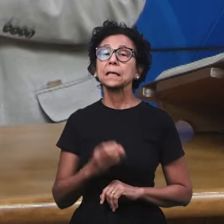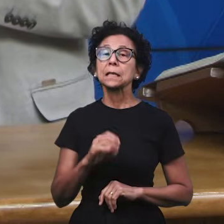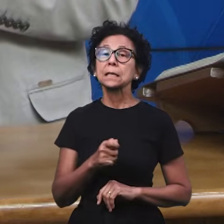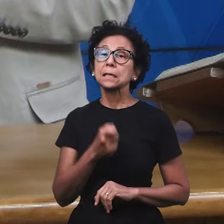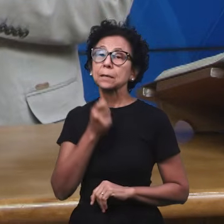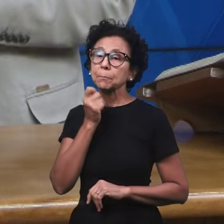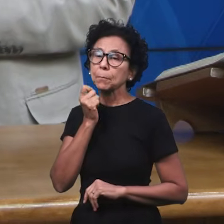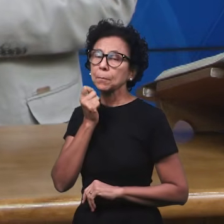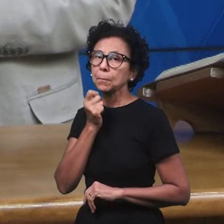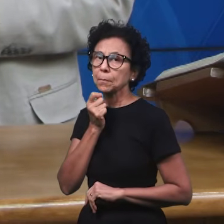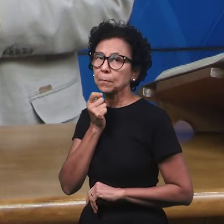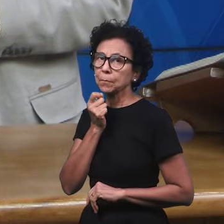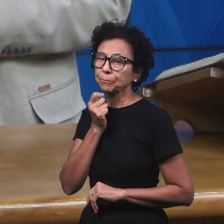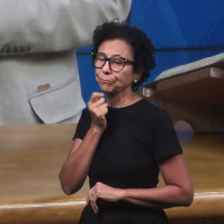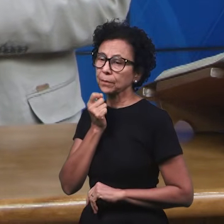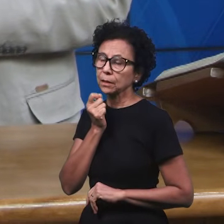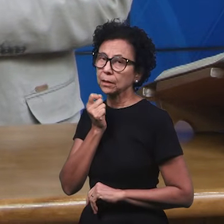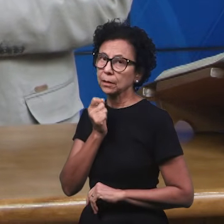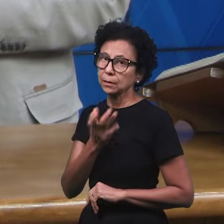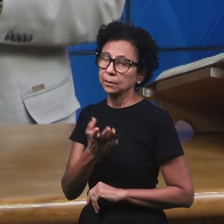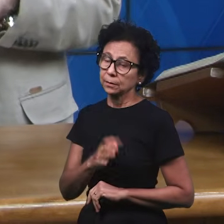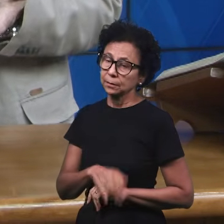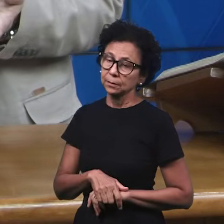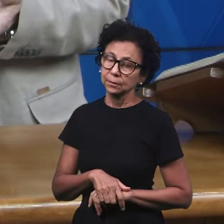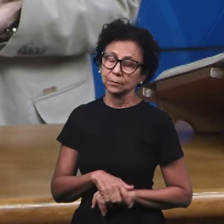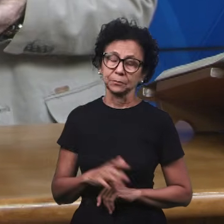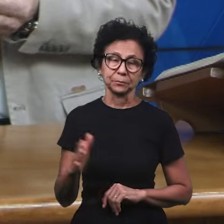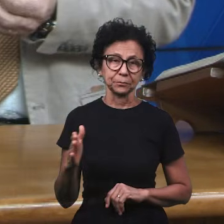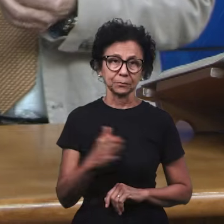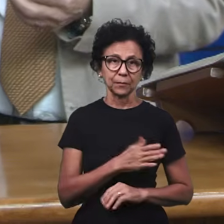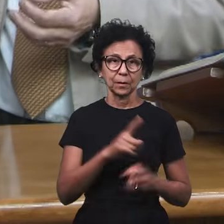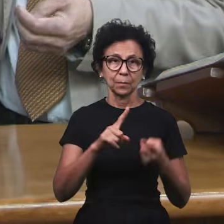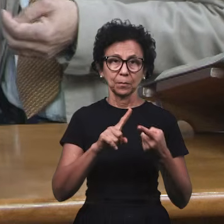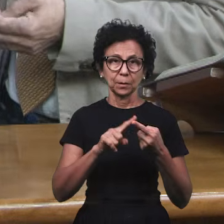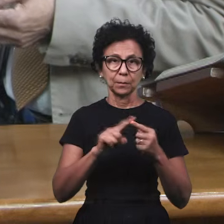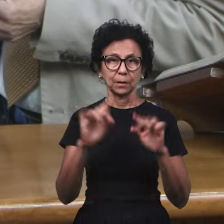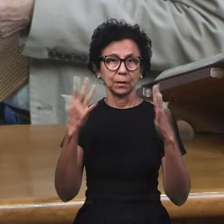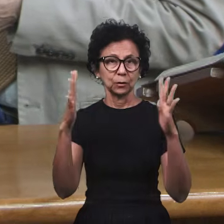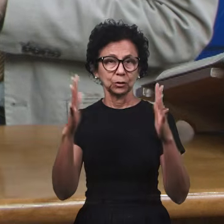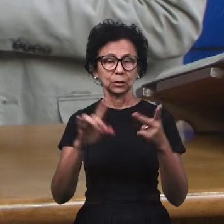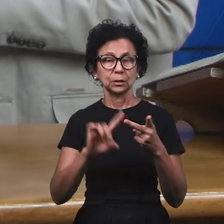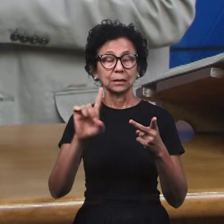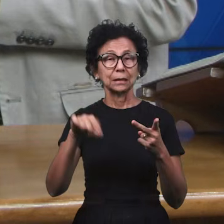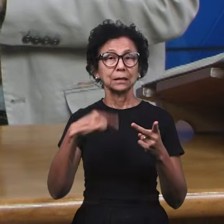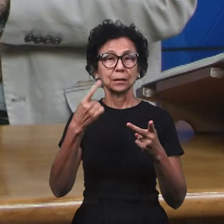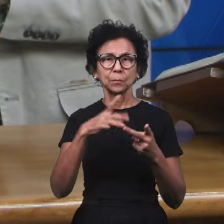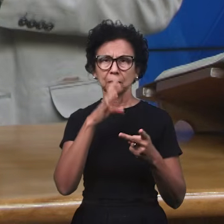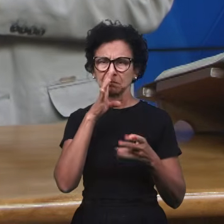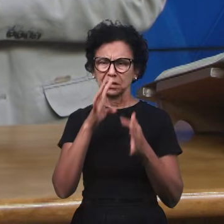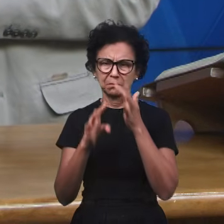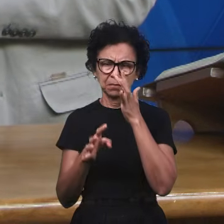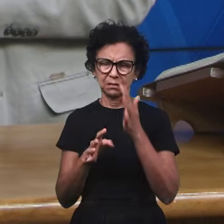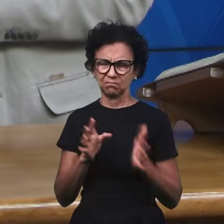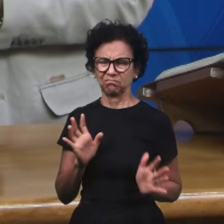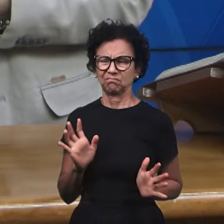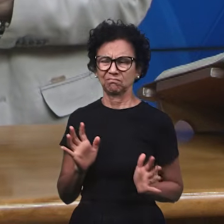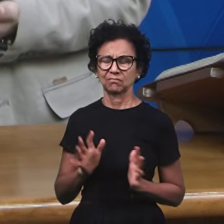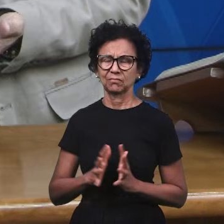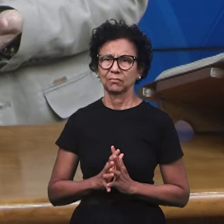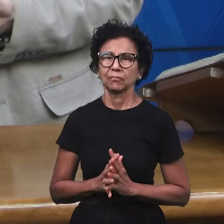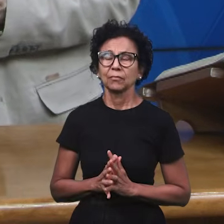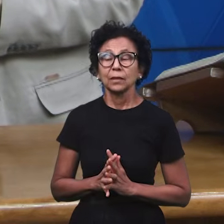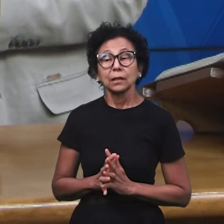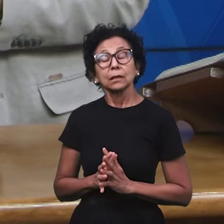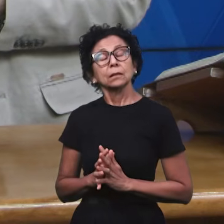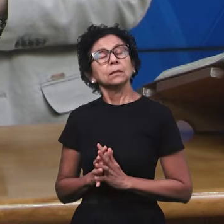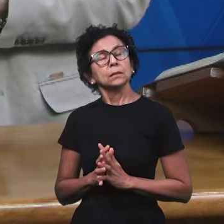São dois aspectos, né? Primeiro do elogio e segundo da crítica. Porque na crítica você é